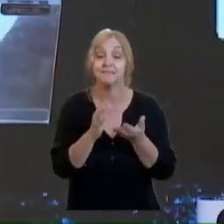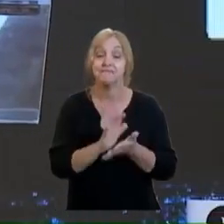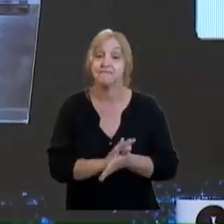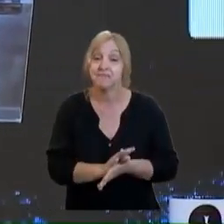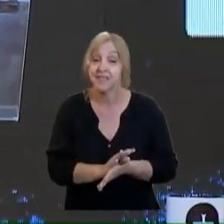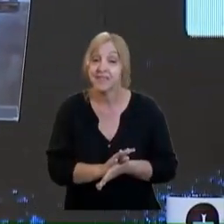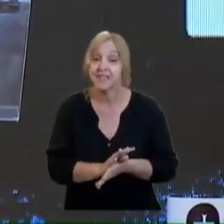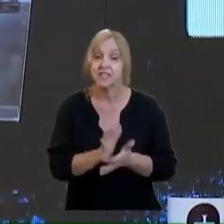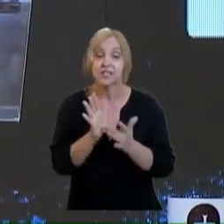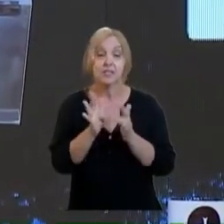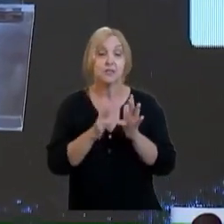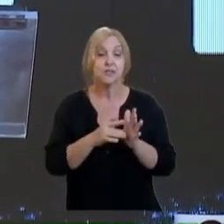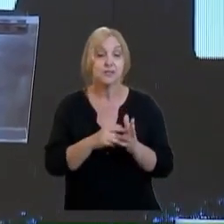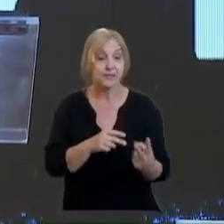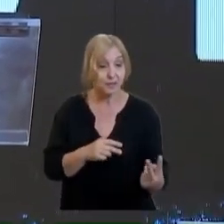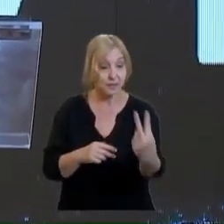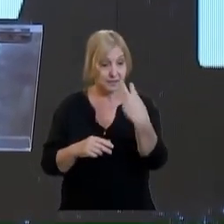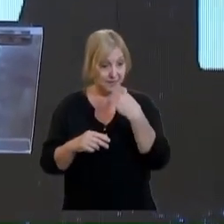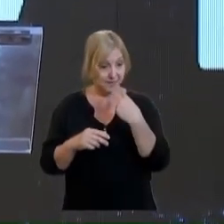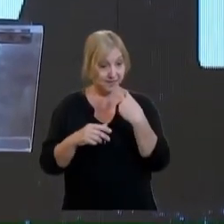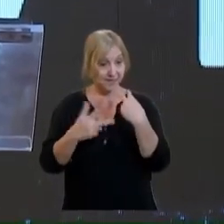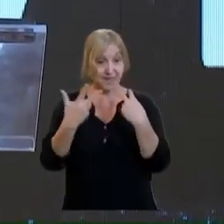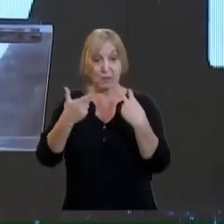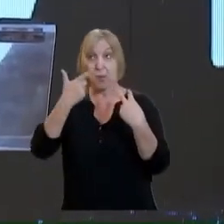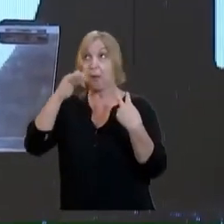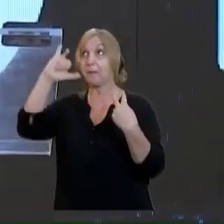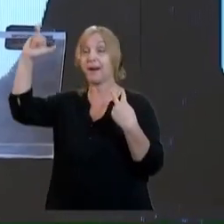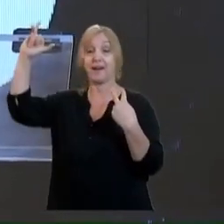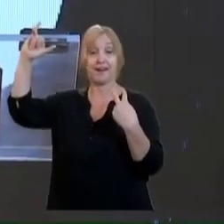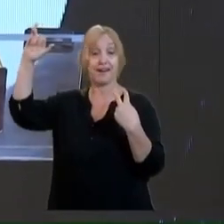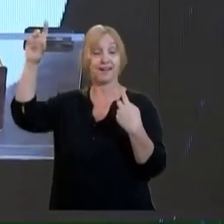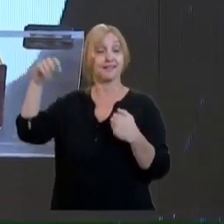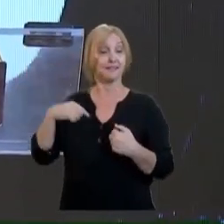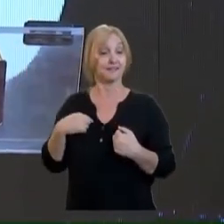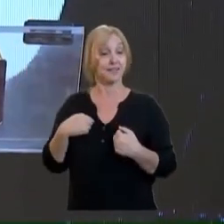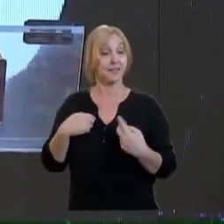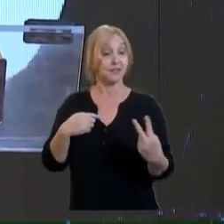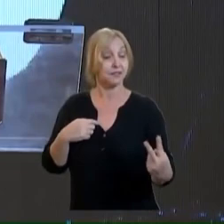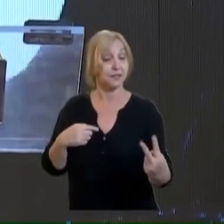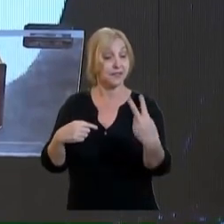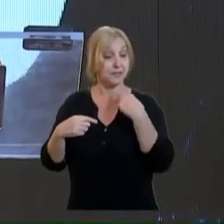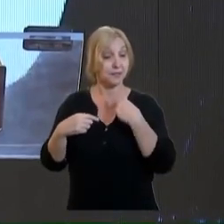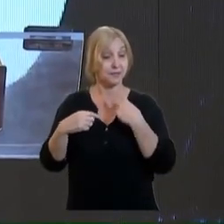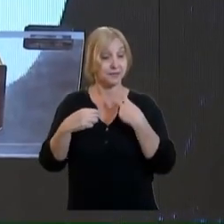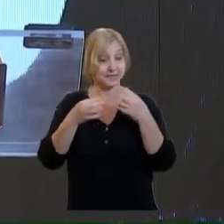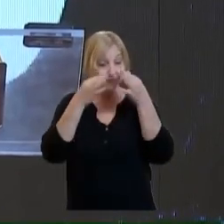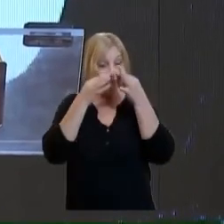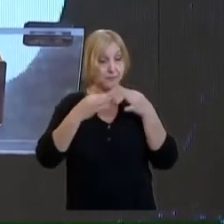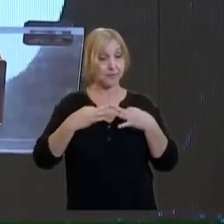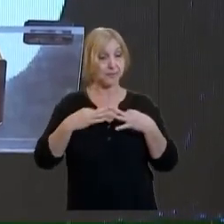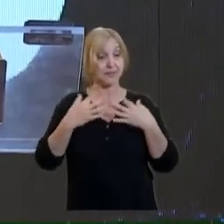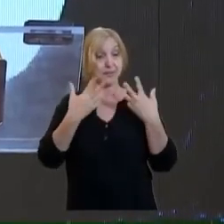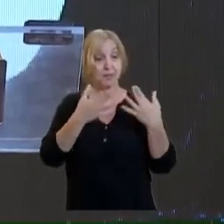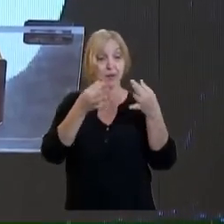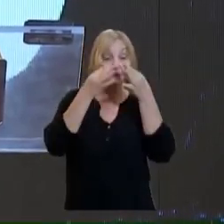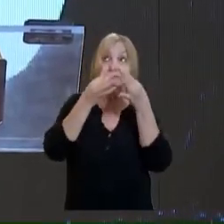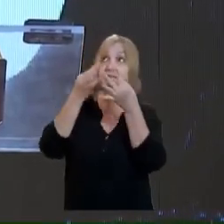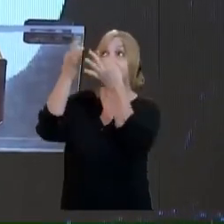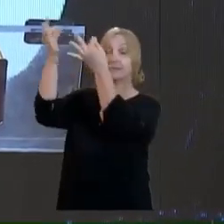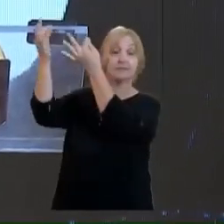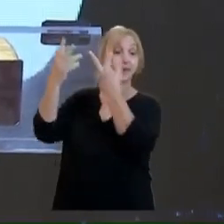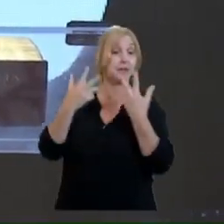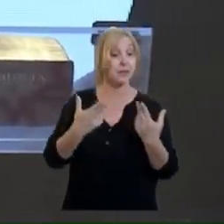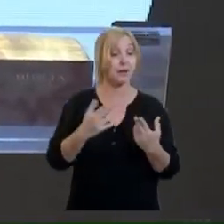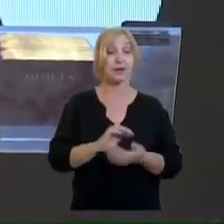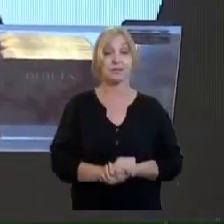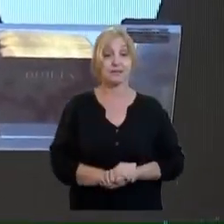porque Ele dizia assim: quem vê a mim vê o Pai, quem me vê vê Deus, Quem me ouve, ouve Deus. Quem vê as